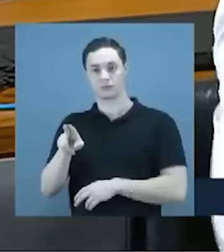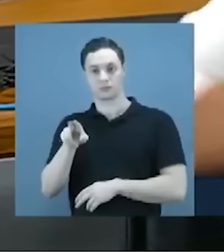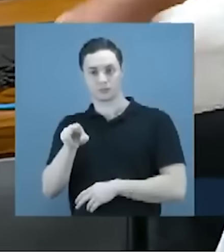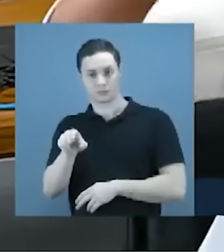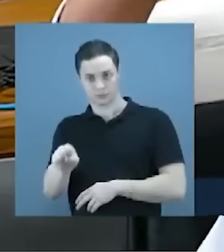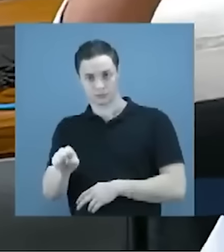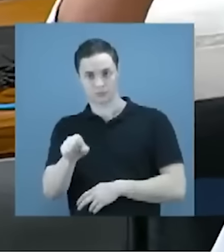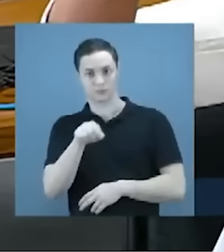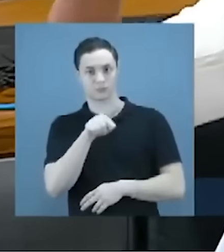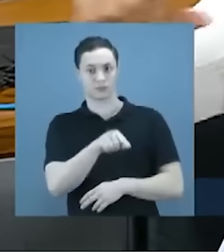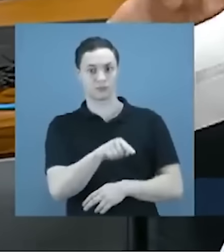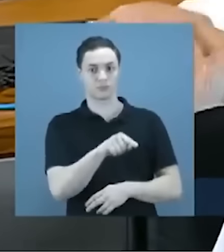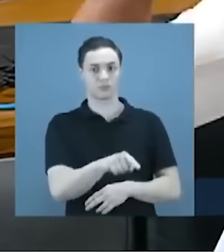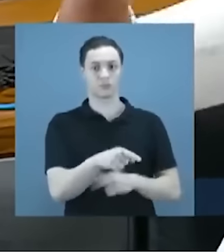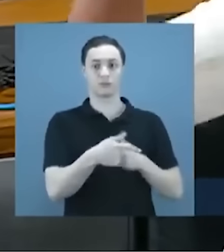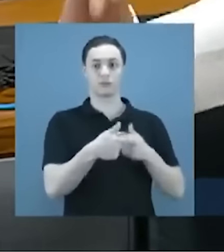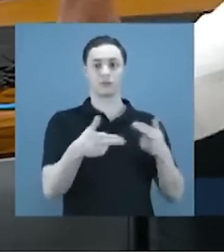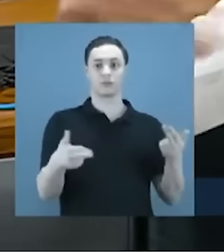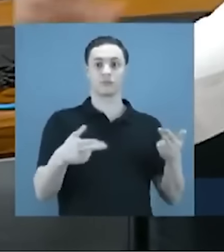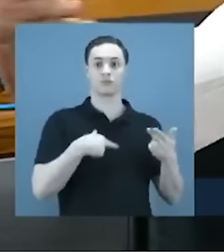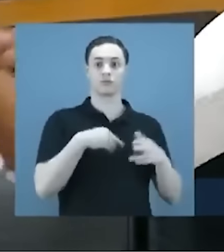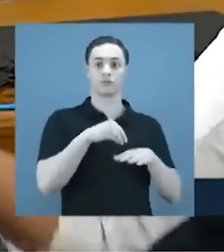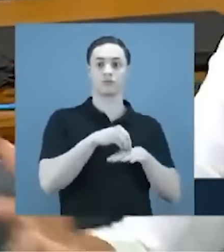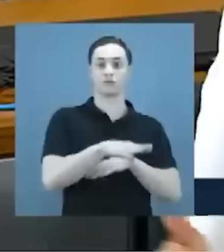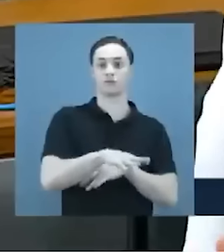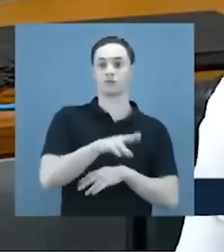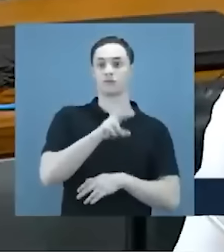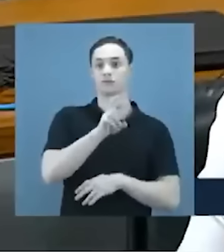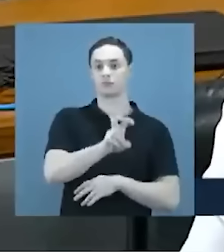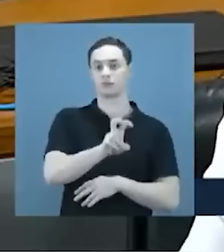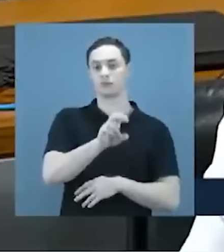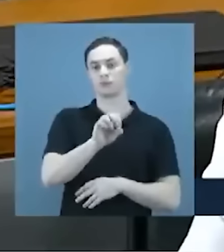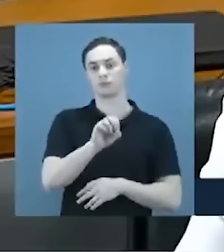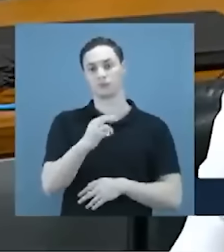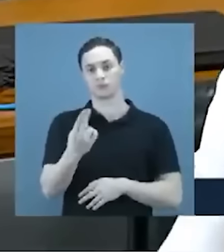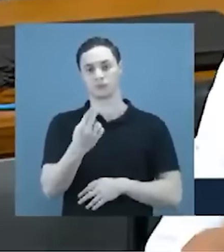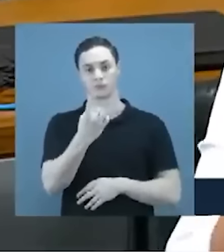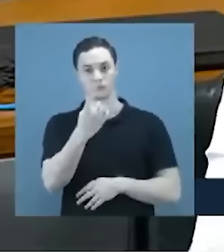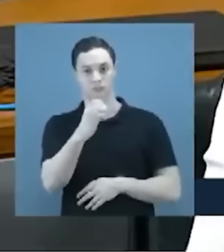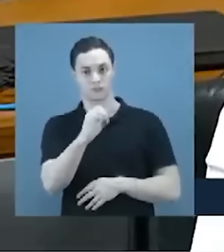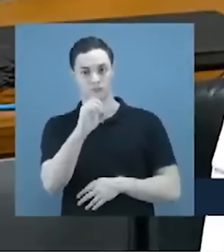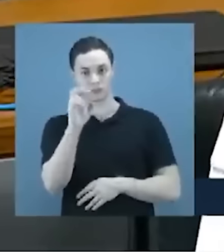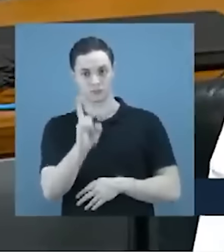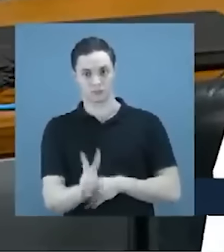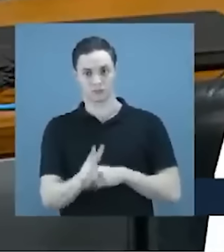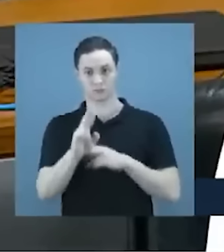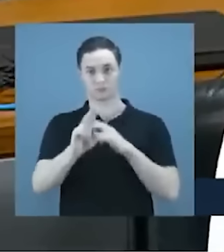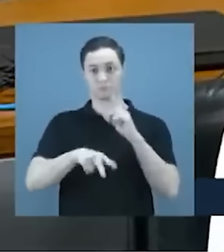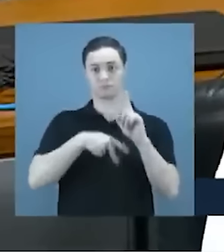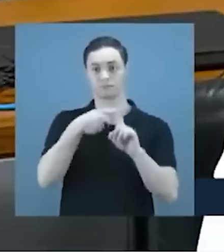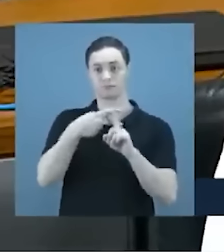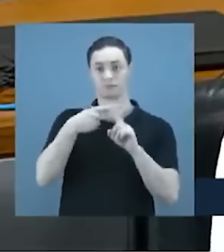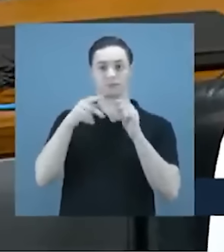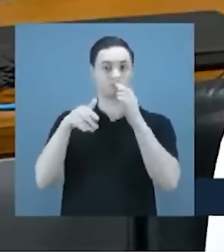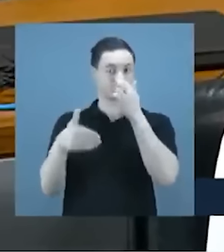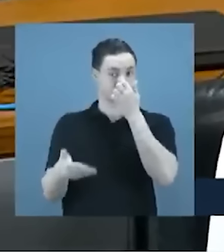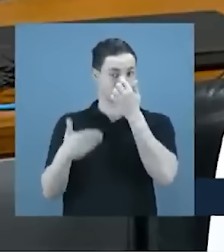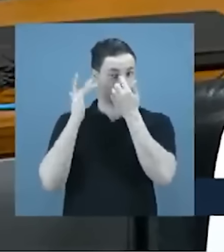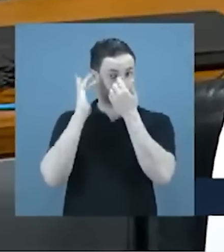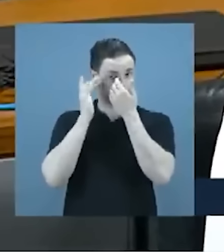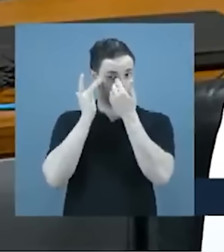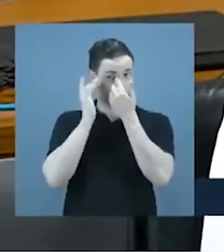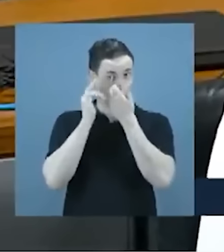Volume X e sair um volume C ou 10 vezes x então eu acho Soraia que vossa